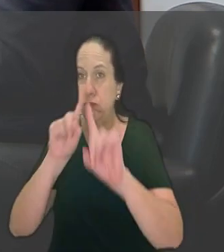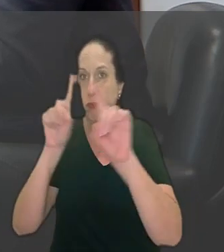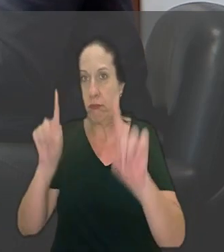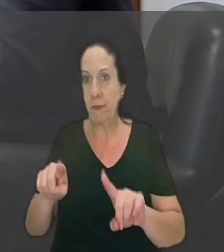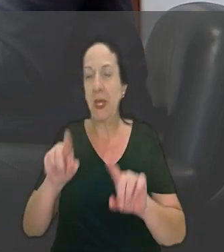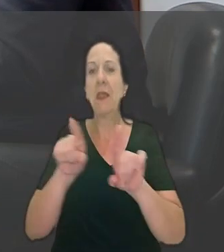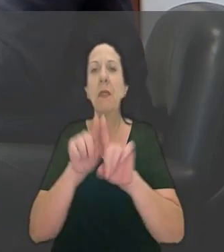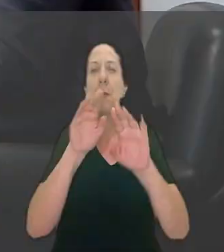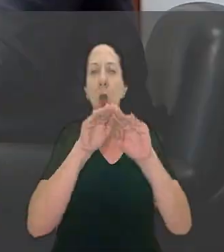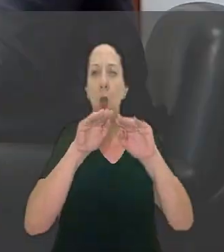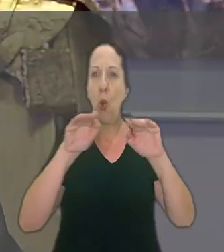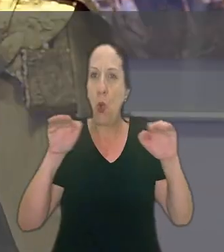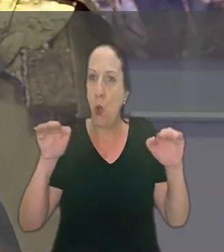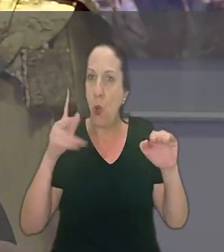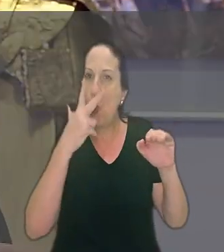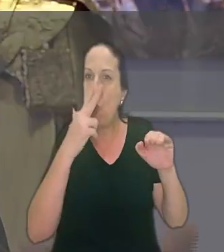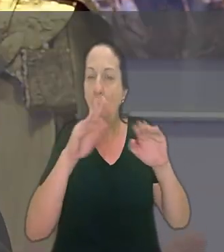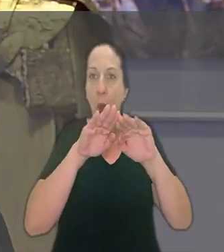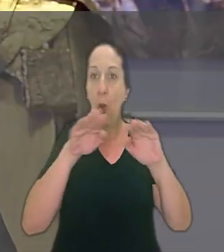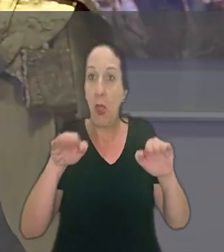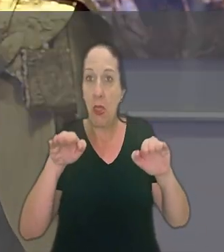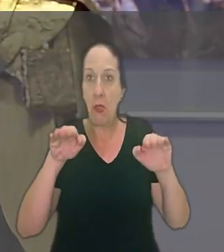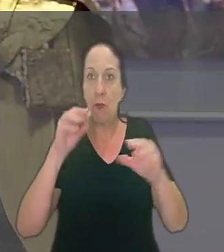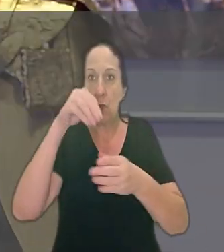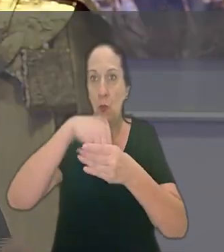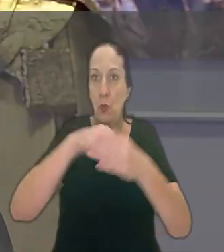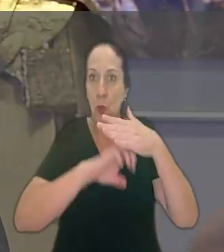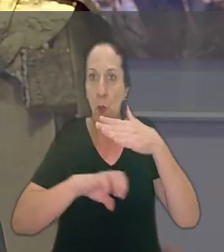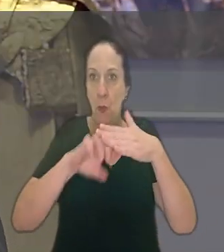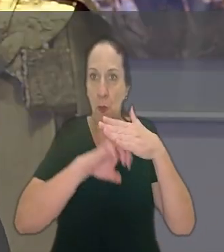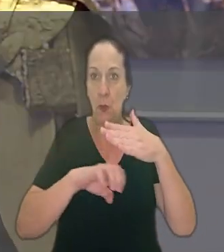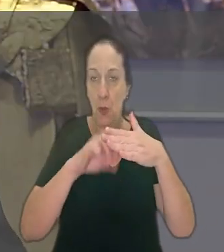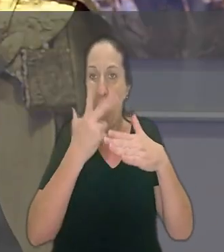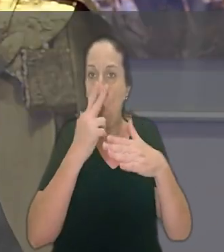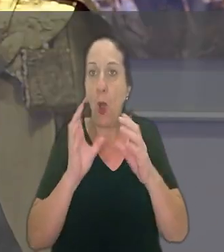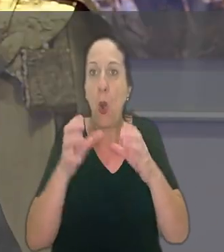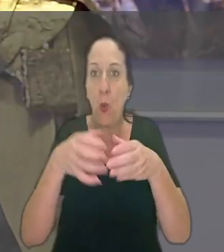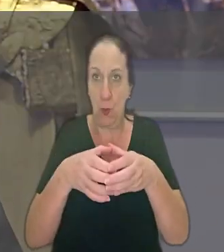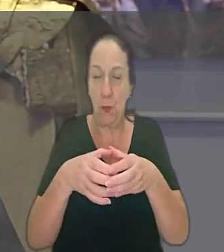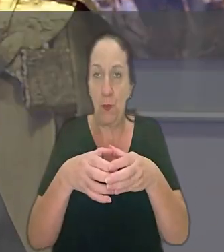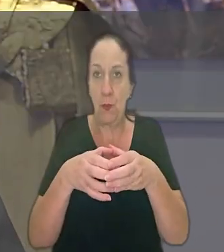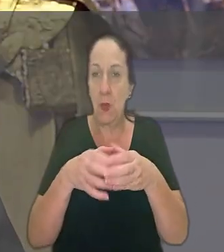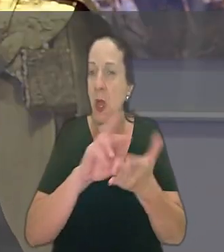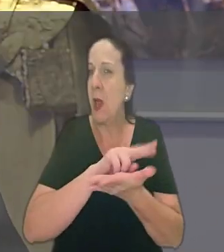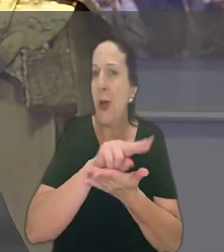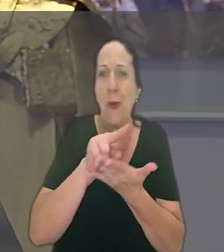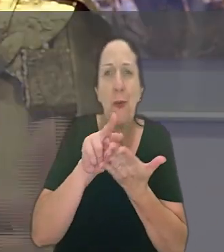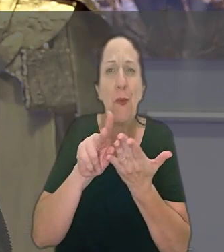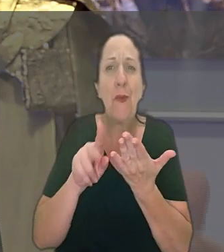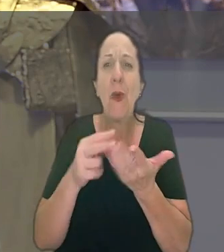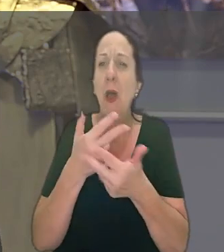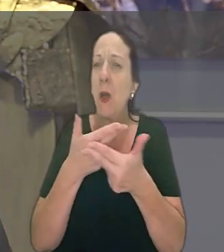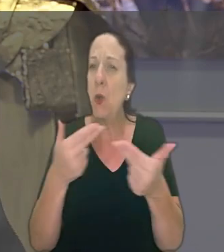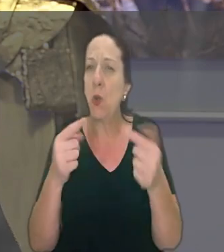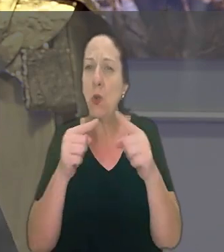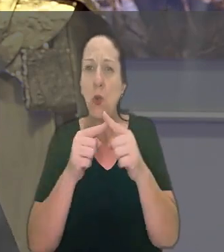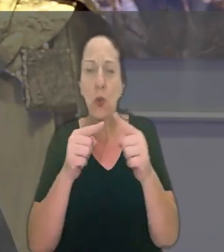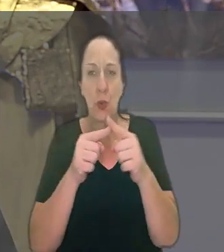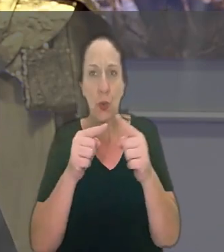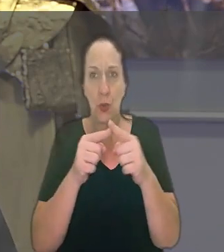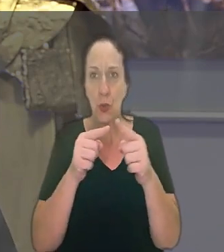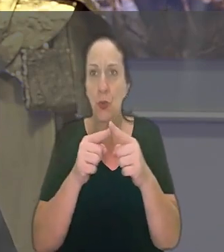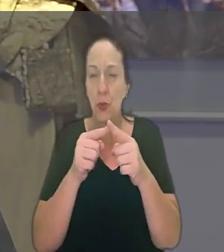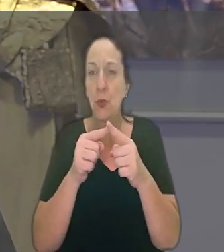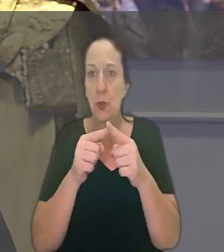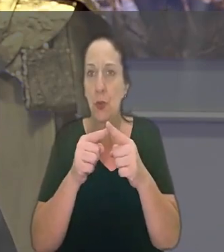um assédio horizontal, que as pessoas estarem no mesmo nível organizacional dentro de uma mesma equipe. Então, são várias facetas de